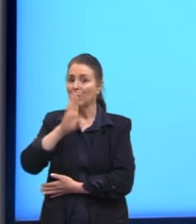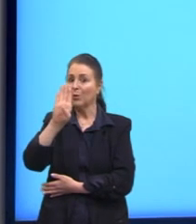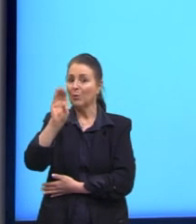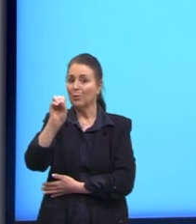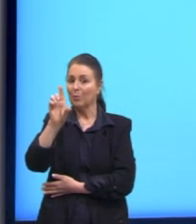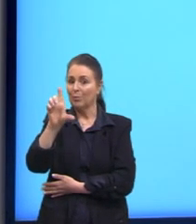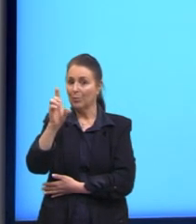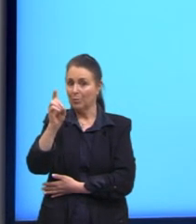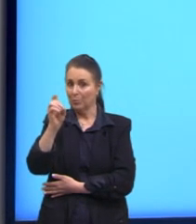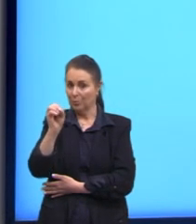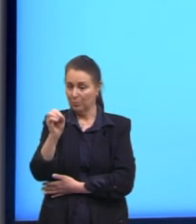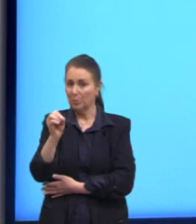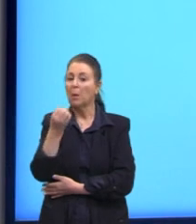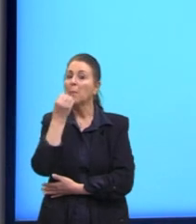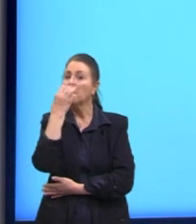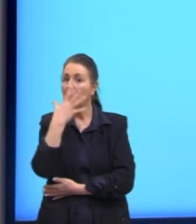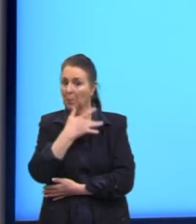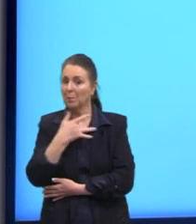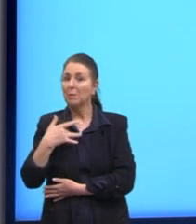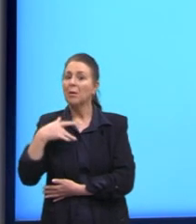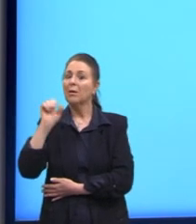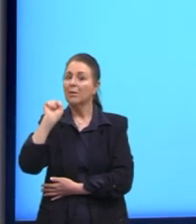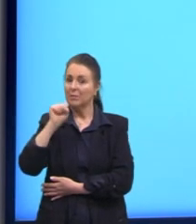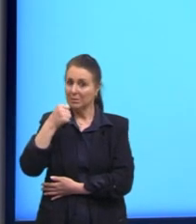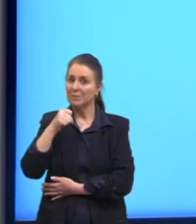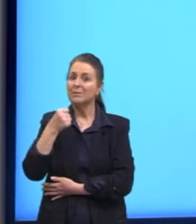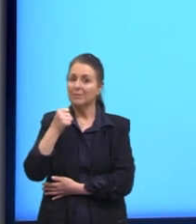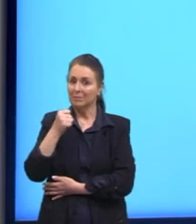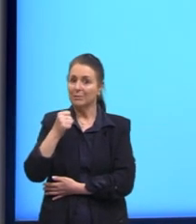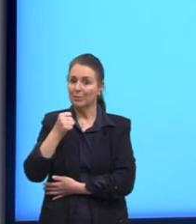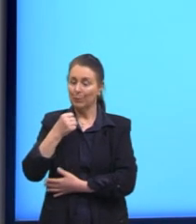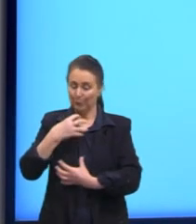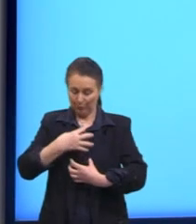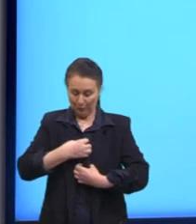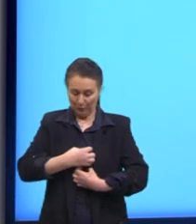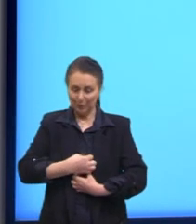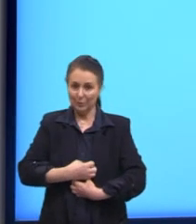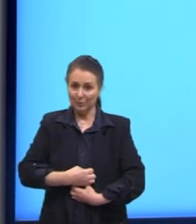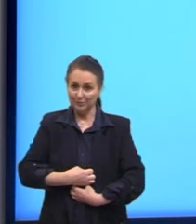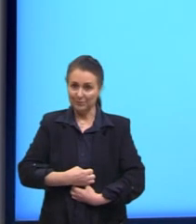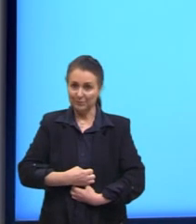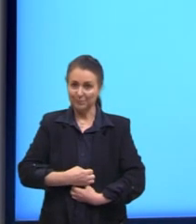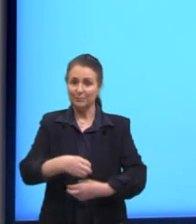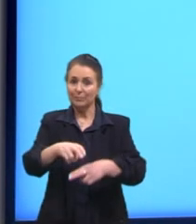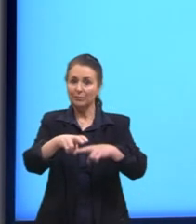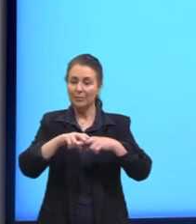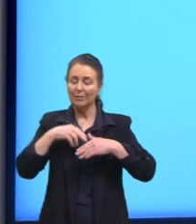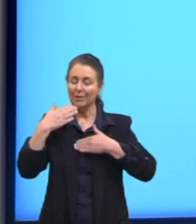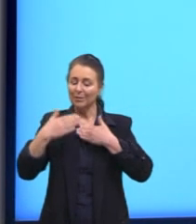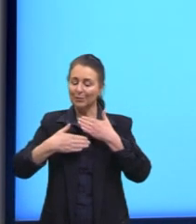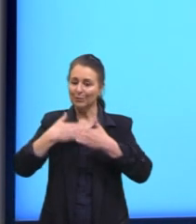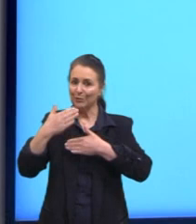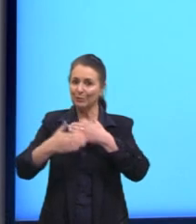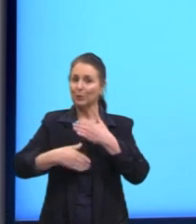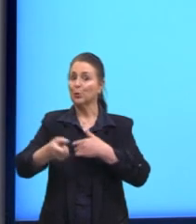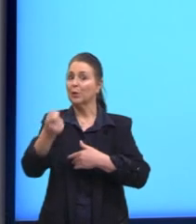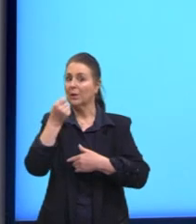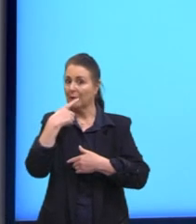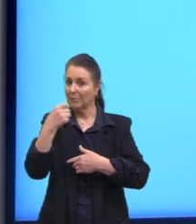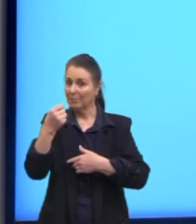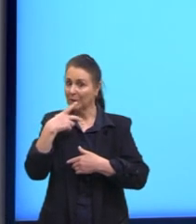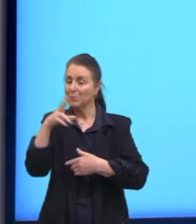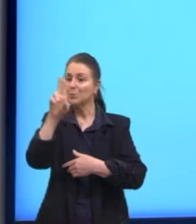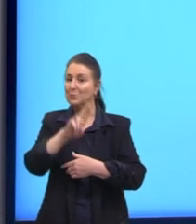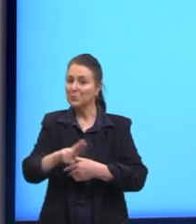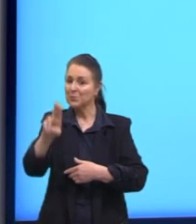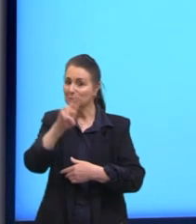para tratamentos de indigestões e também de intoxicações, o que resulta, então, no desenvolvimento de remédios à